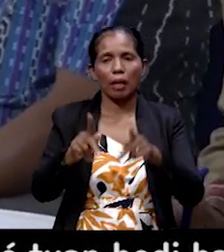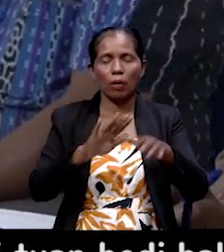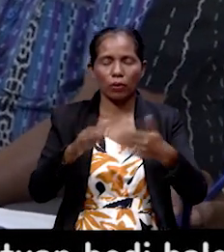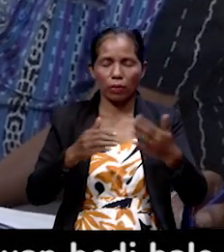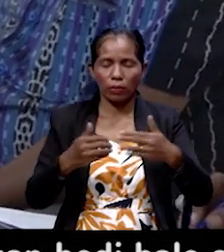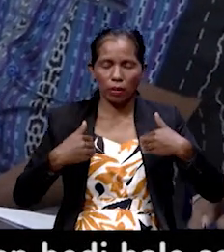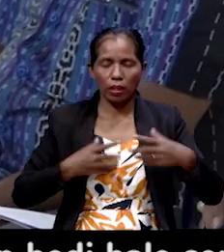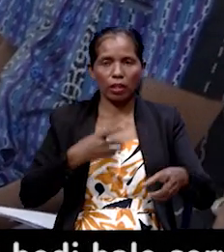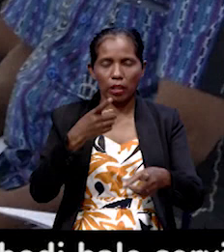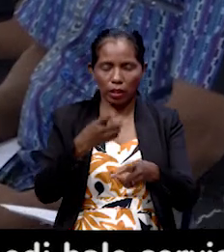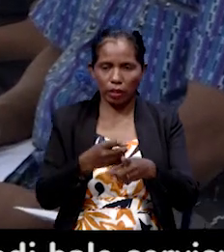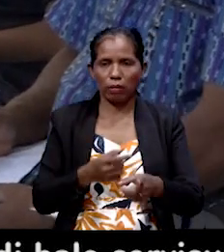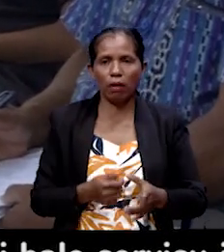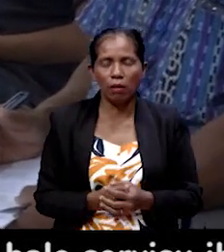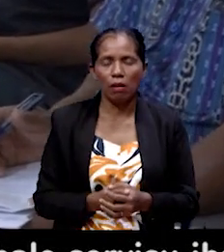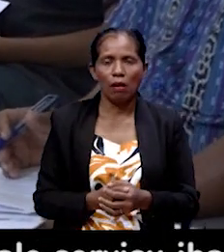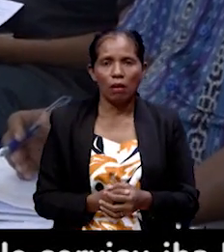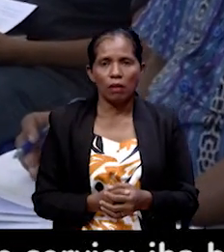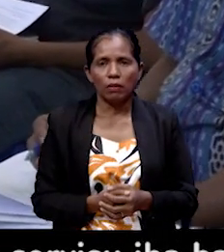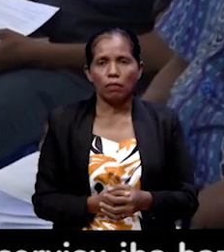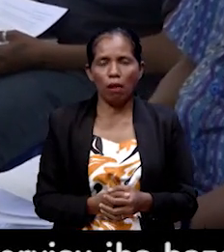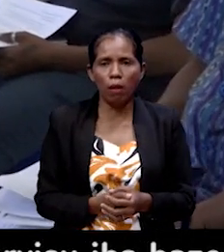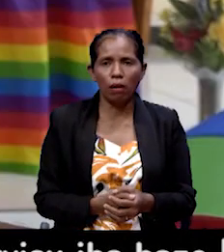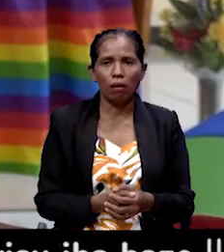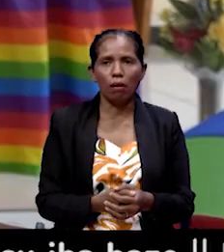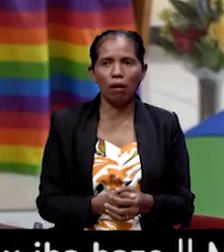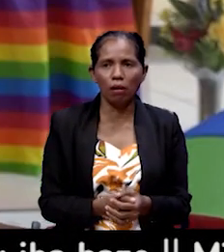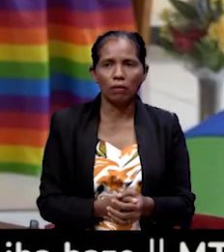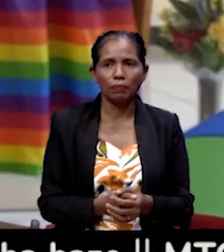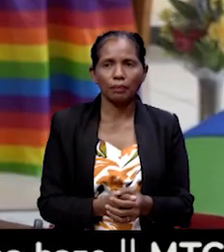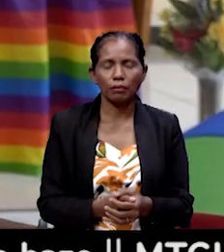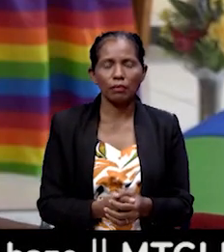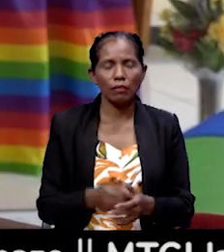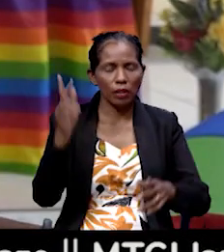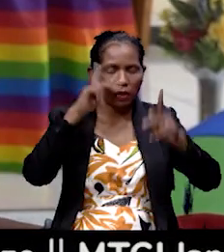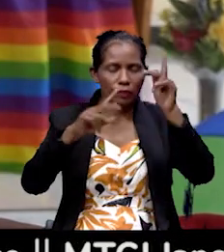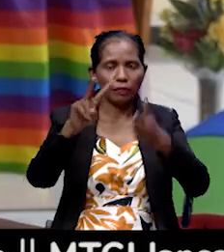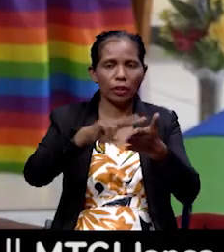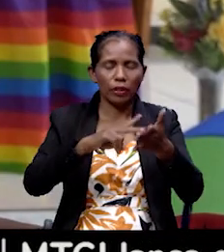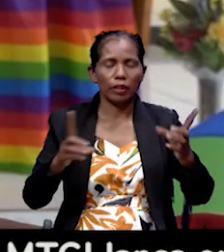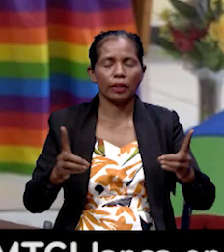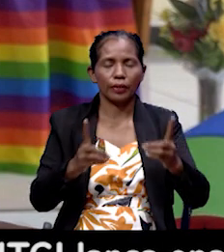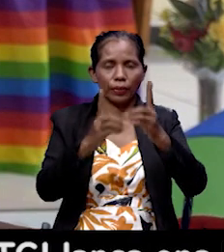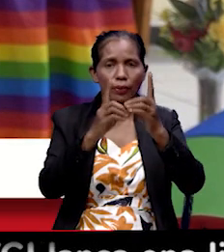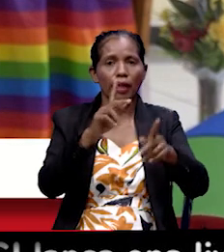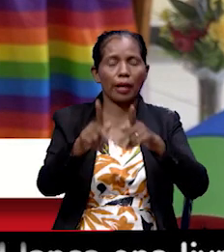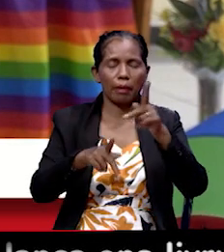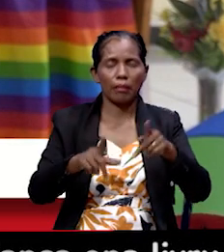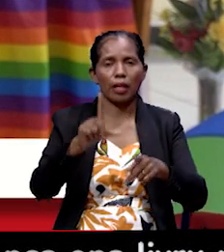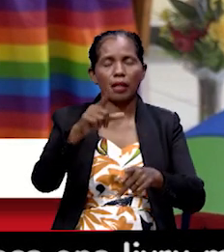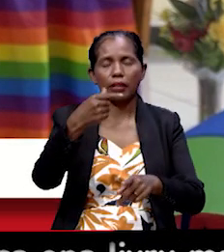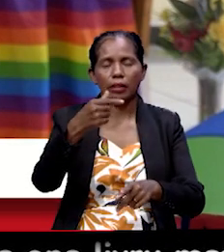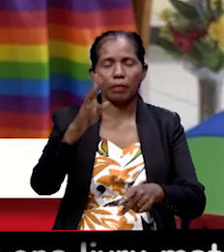dever hanesan. Ne fokus liba autoridade lokal sira tamba dalawain ne, caso sira hanesan violência asuru comunidade LGBT ne acontece iha aldeia no